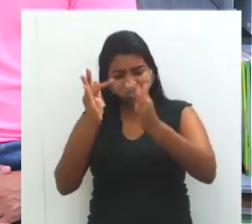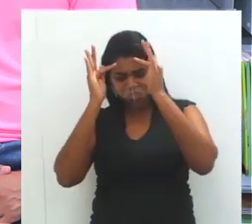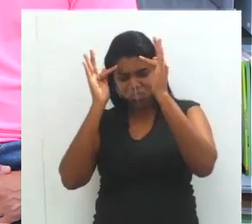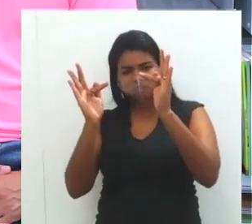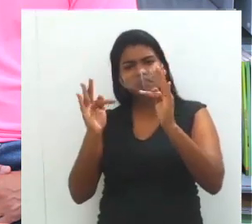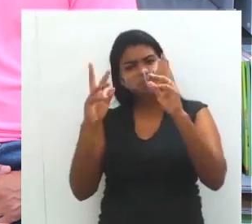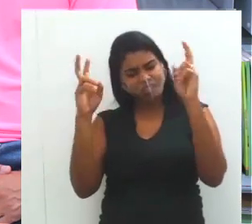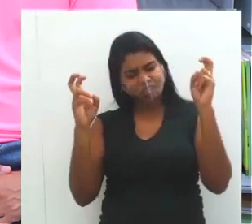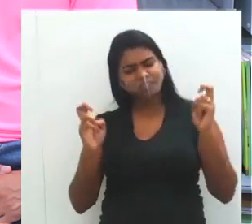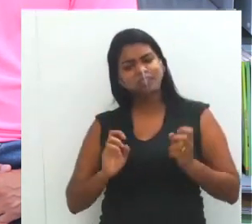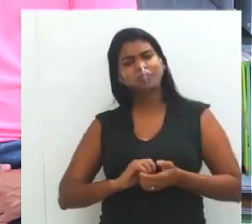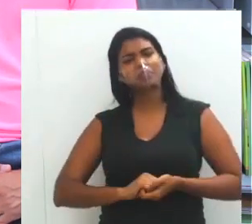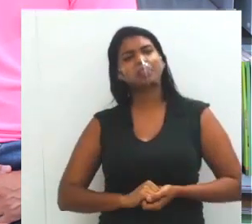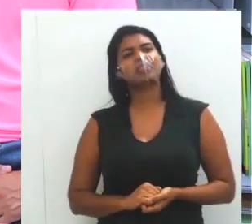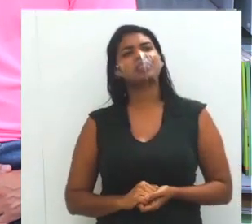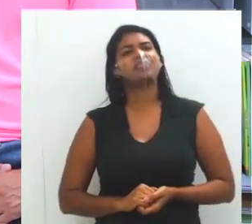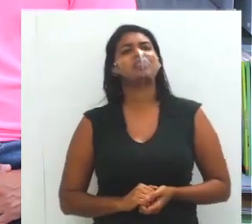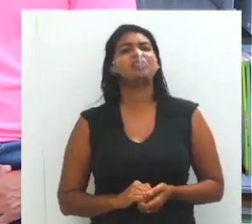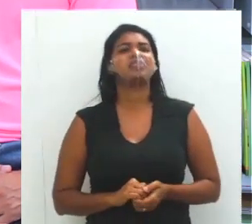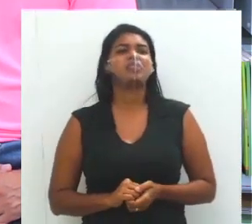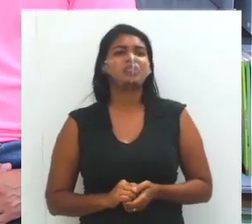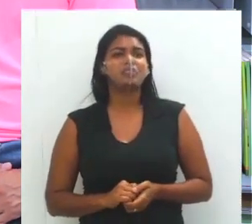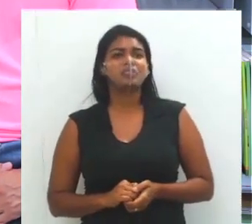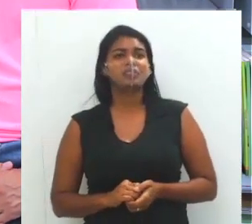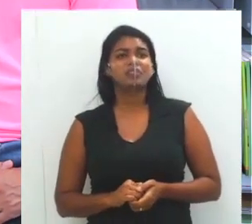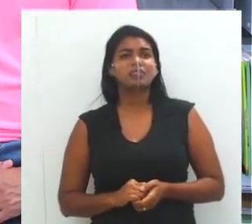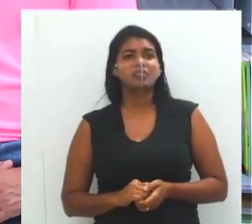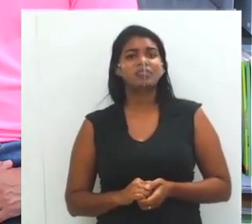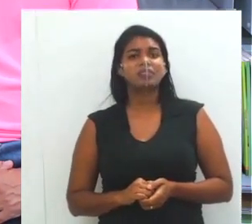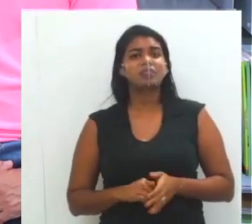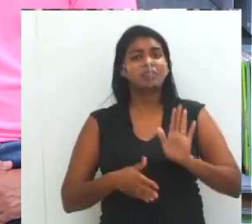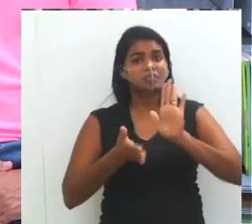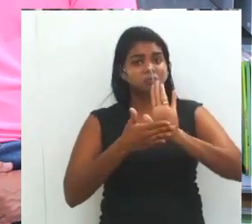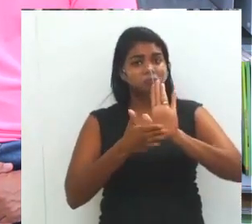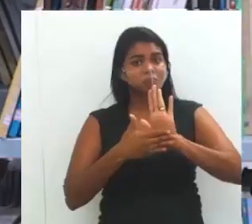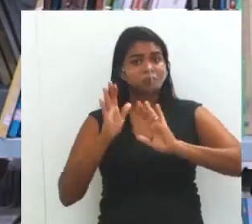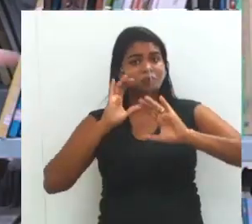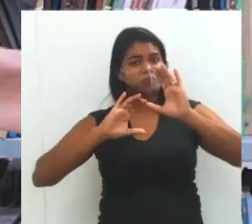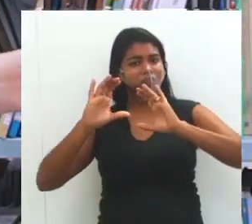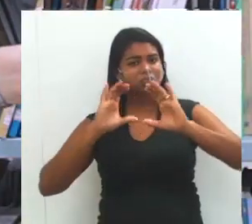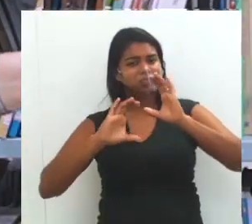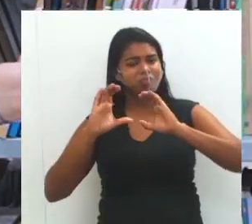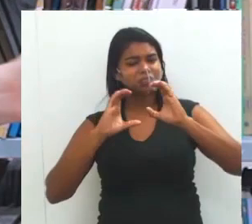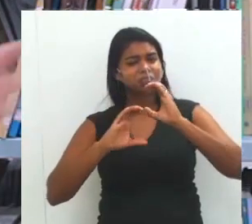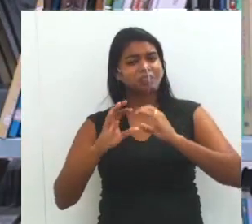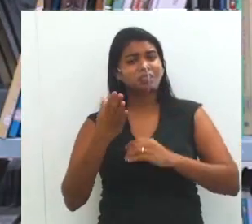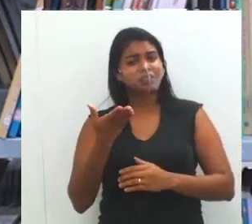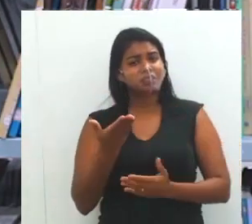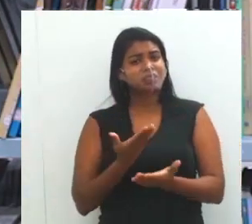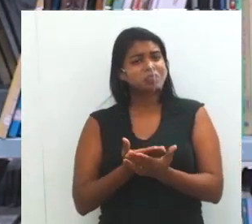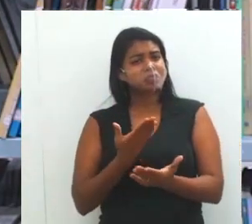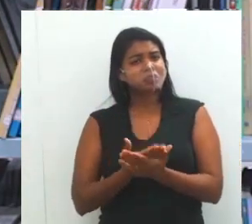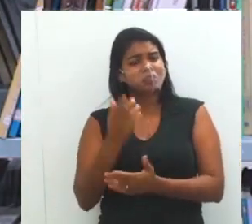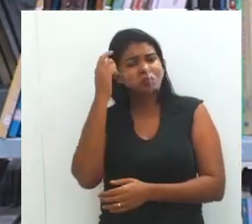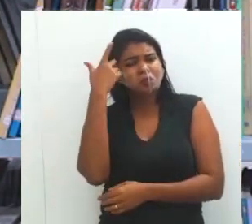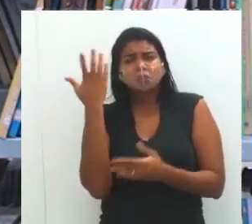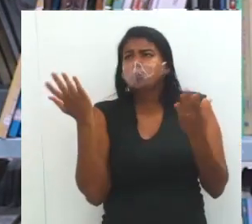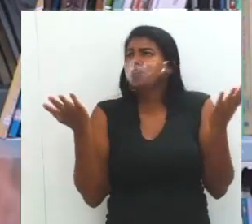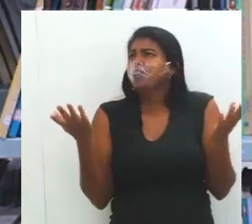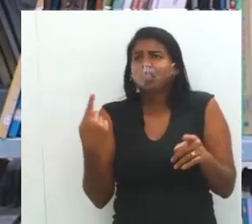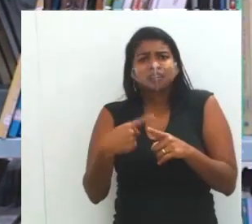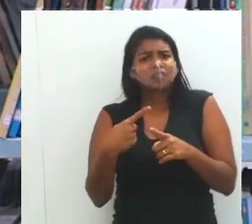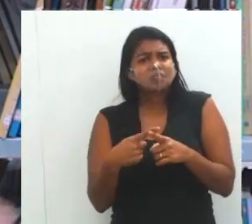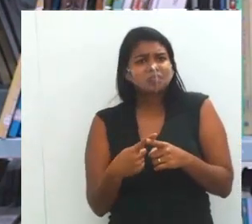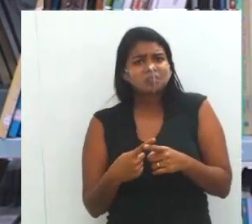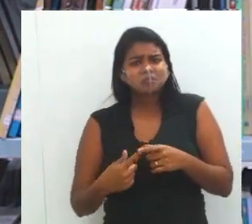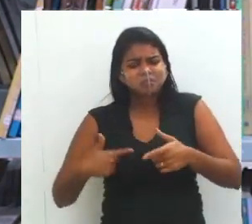fiel, né, a essa temática dele, fiel a essa temática do que ele se propõe a cantar. Aí você, ô Samuel, o nosso estudante pode pensar, mas por que